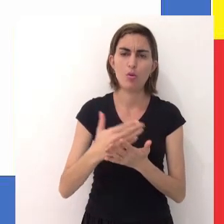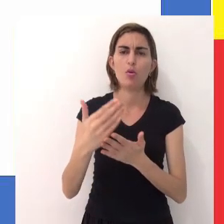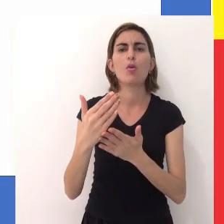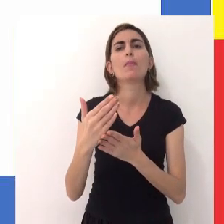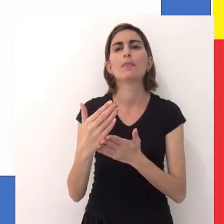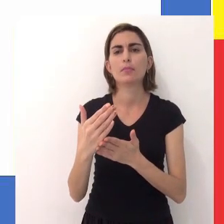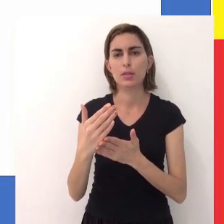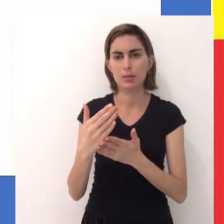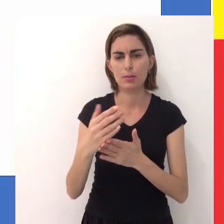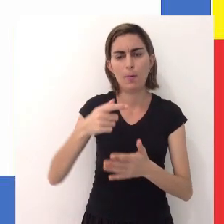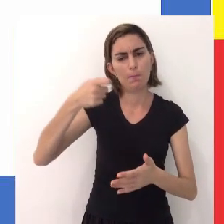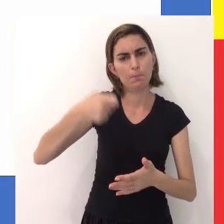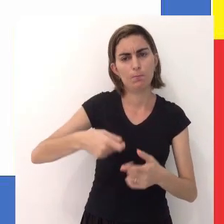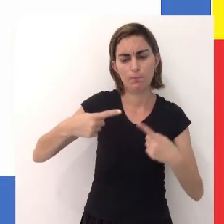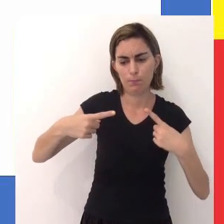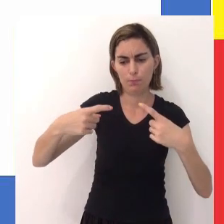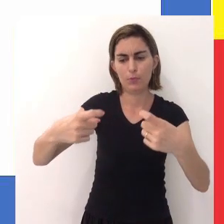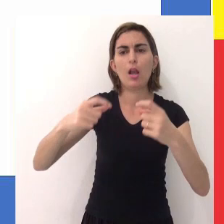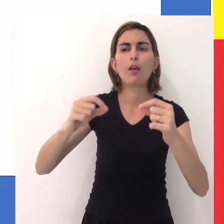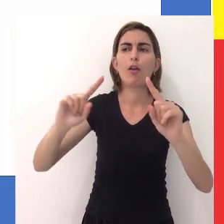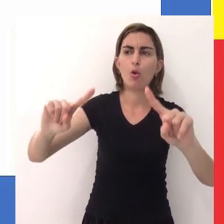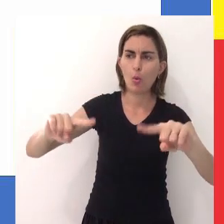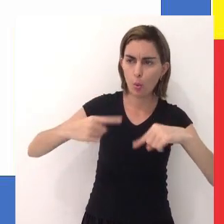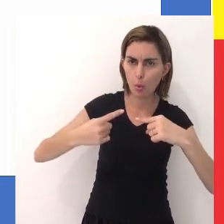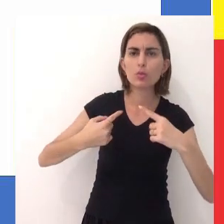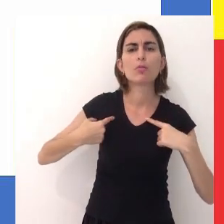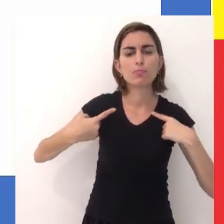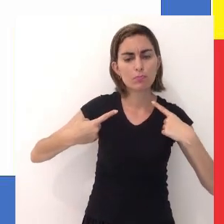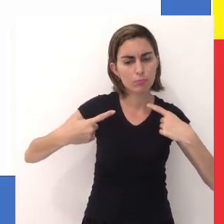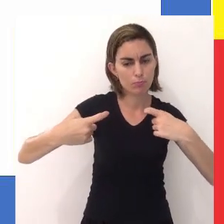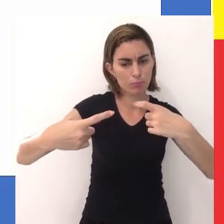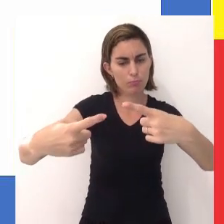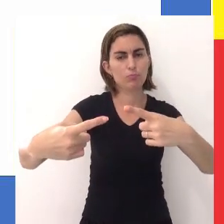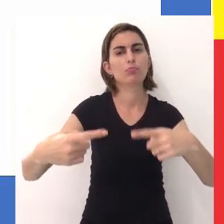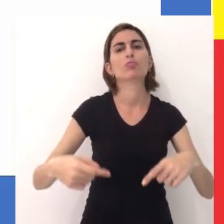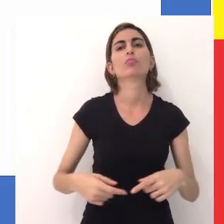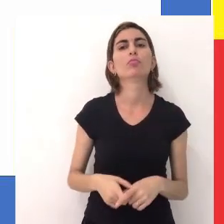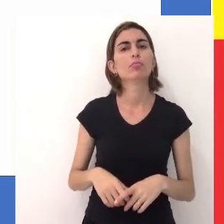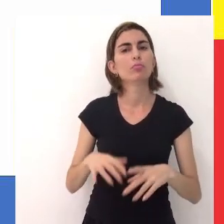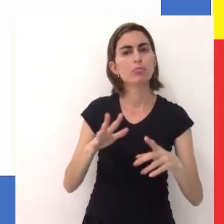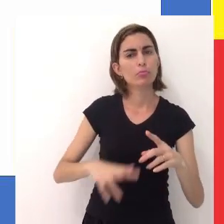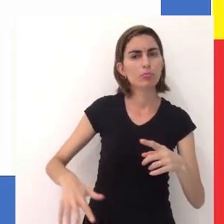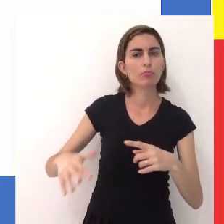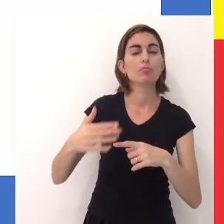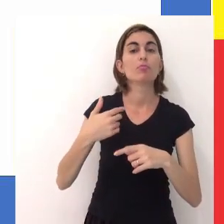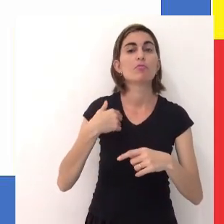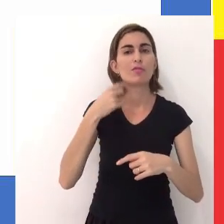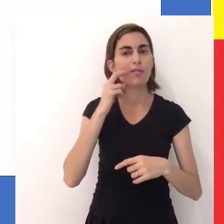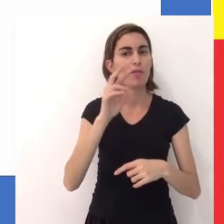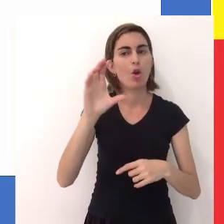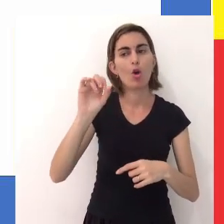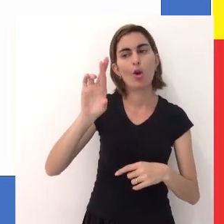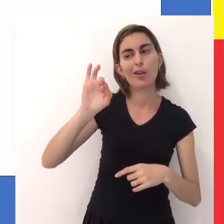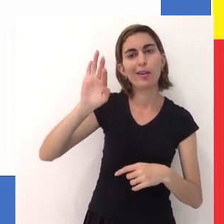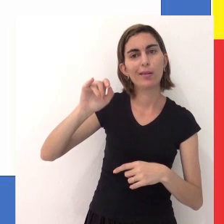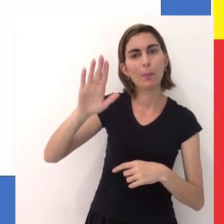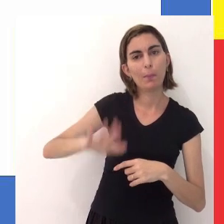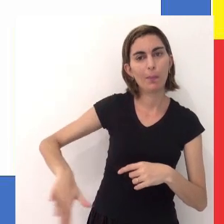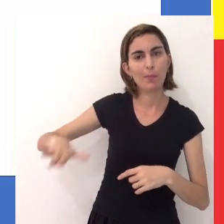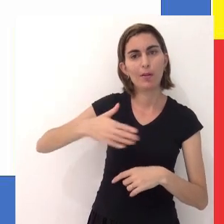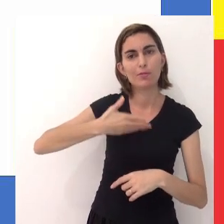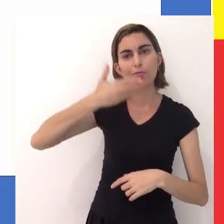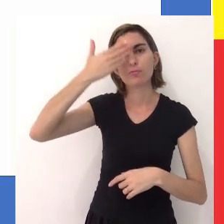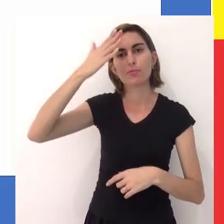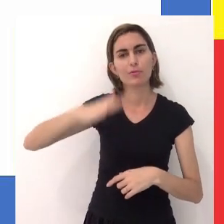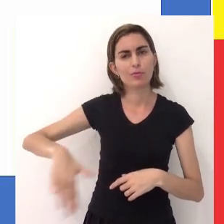começou a decretar guerra a quem quisesse invadir o seu ambiente. Então vocês observam que o Oriente Médio vai